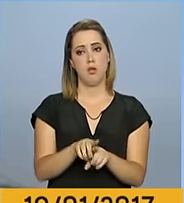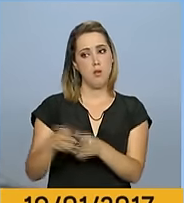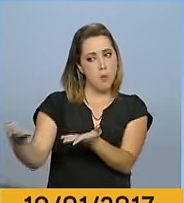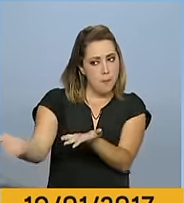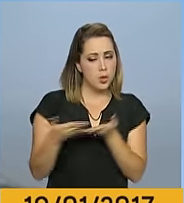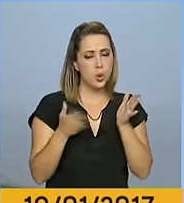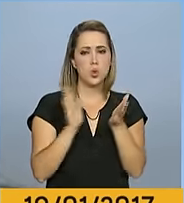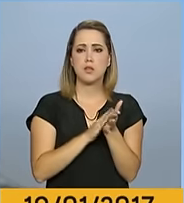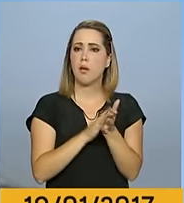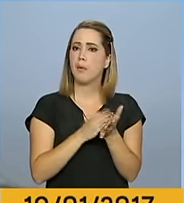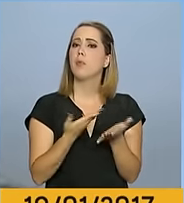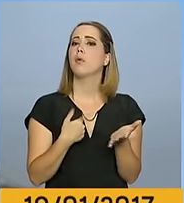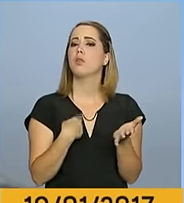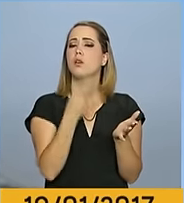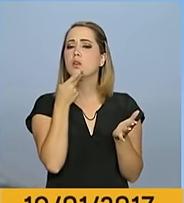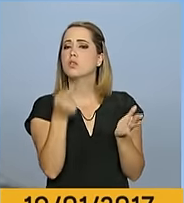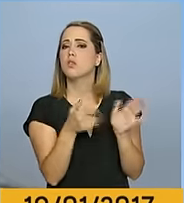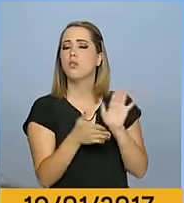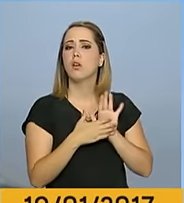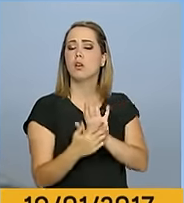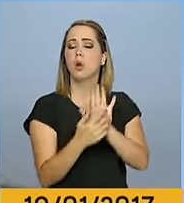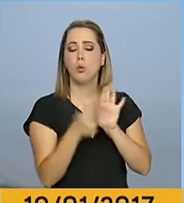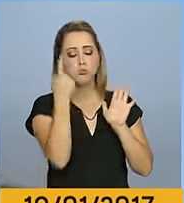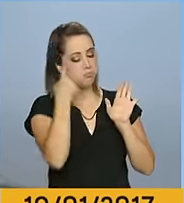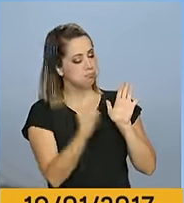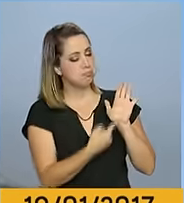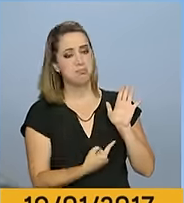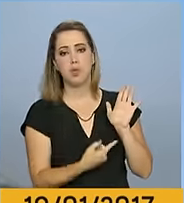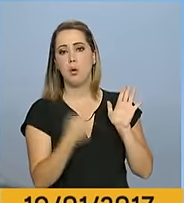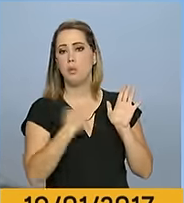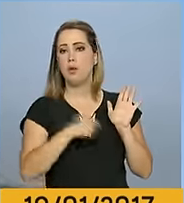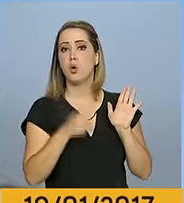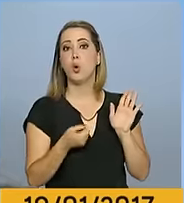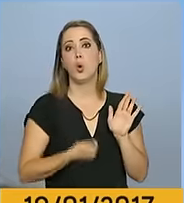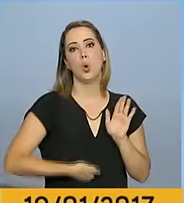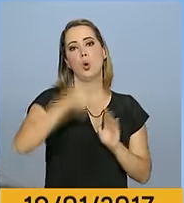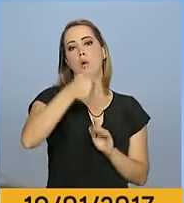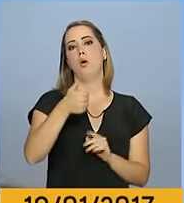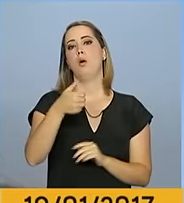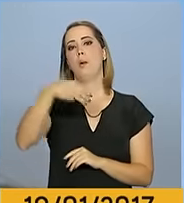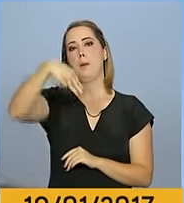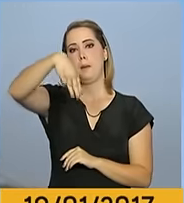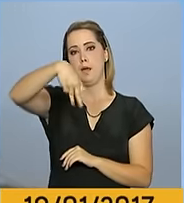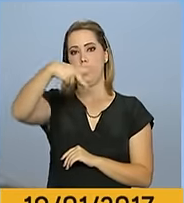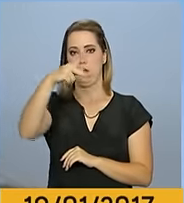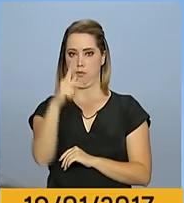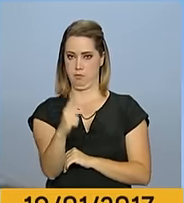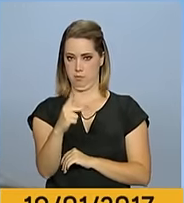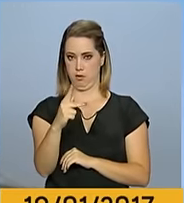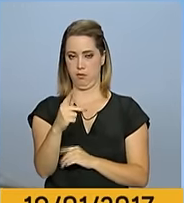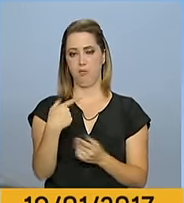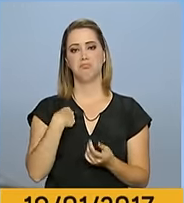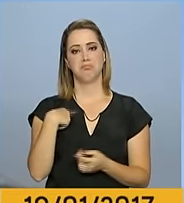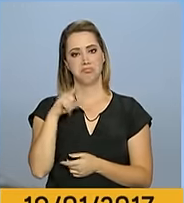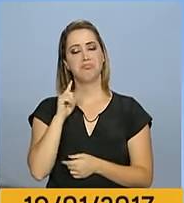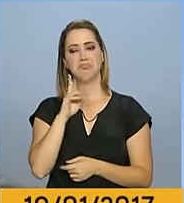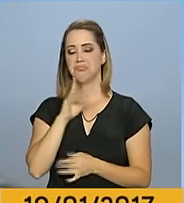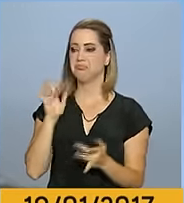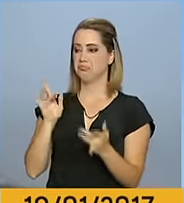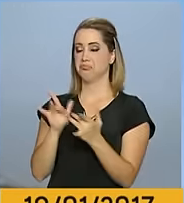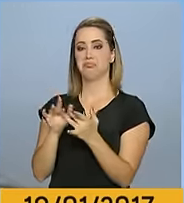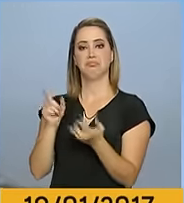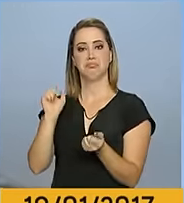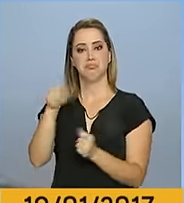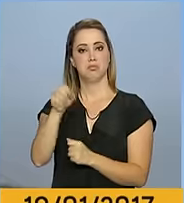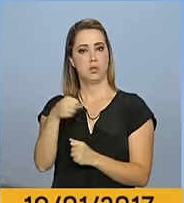trouxe a proposta e disse: olha, presidente, acho que nós vamos fazer por reforma, por medida provisória. E eu aceitei, falei, vamos fazer